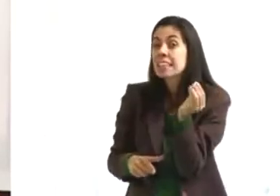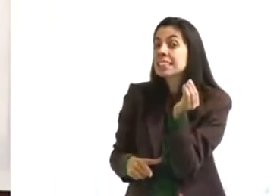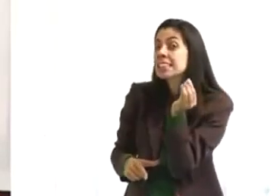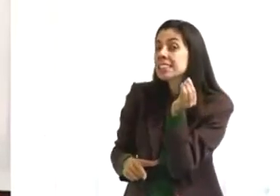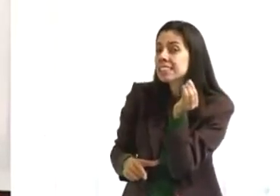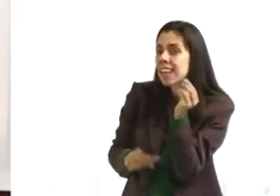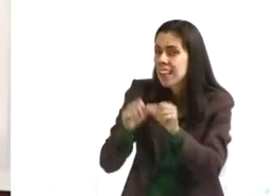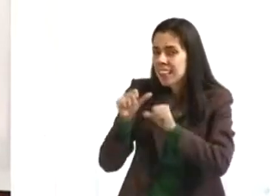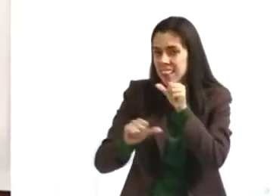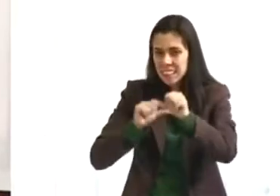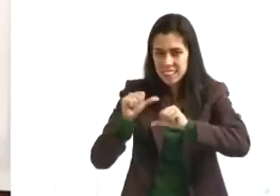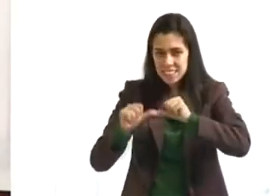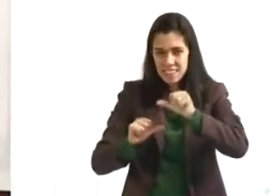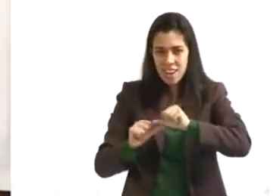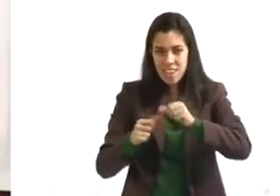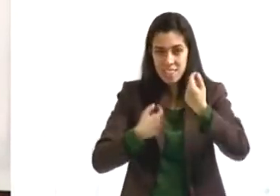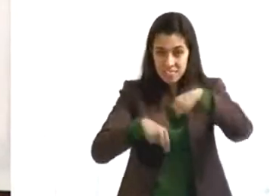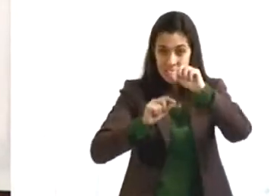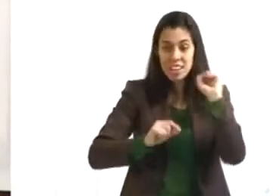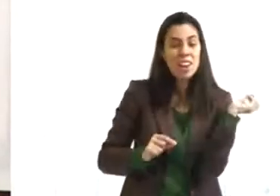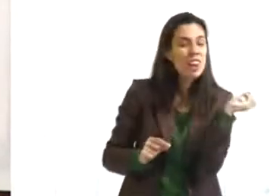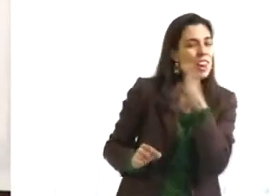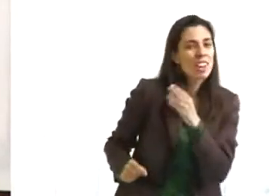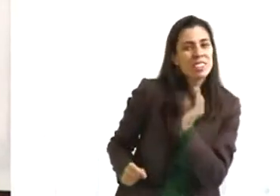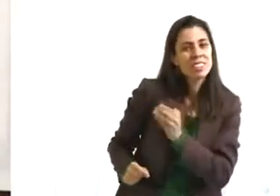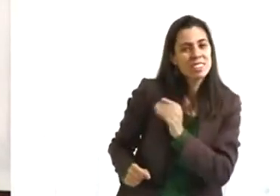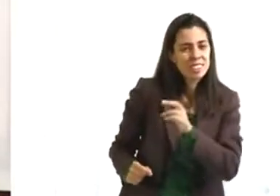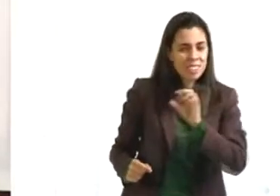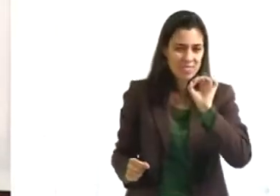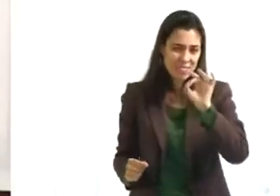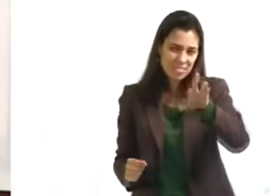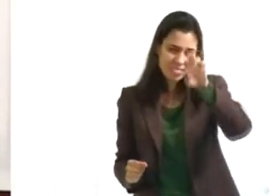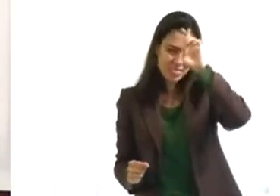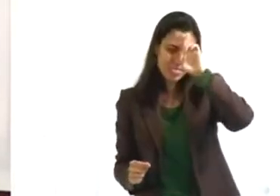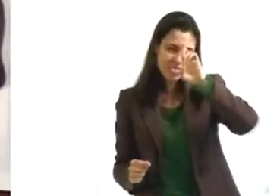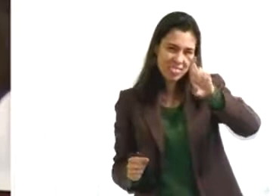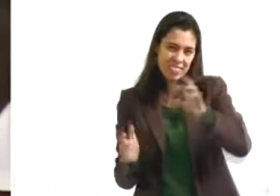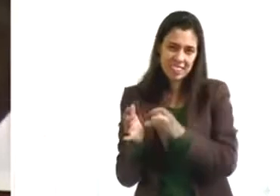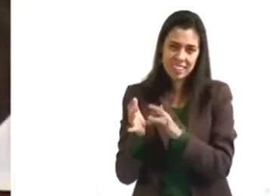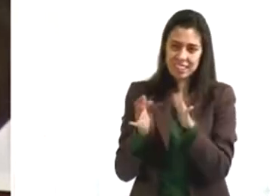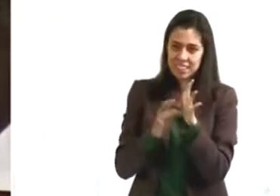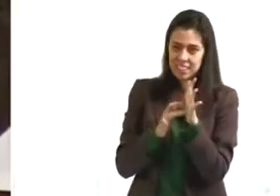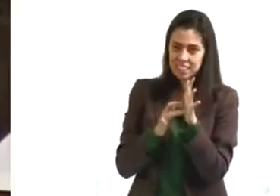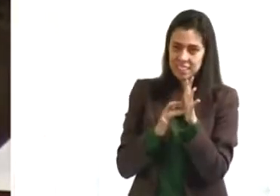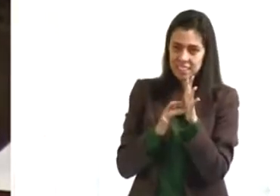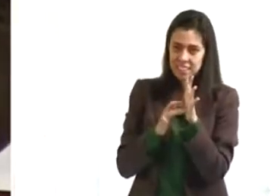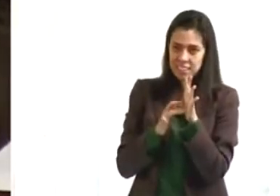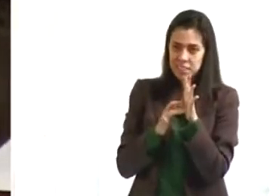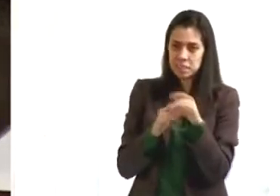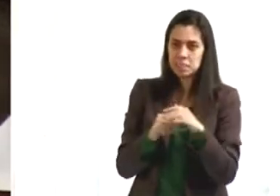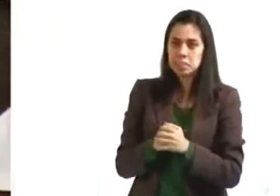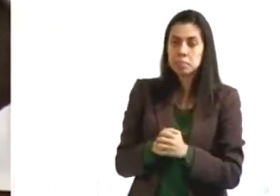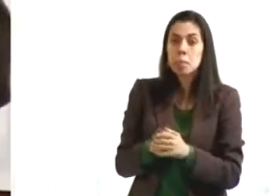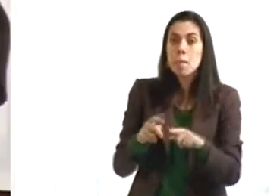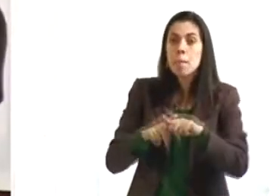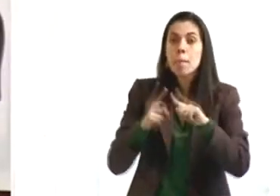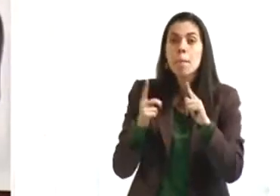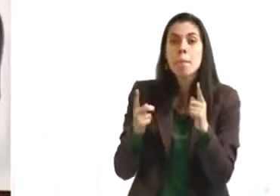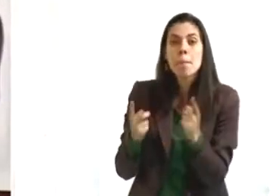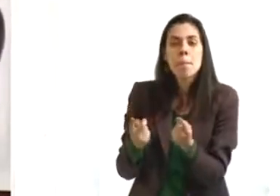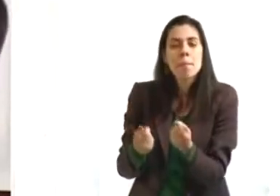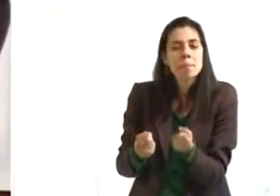quem converte o coração é o Senhor. Mas quão lindo é quando você tem uma experiência como